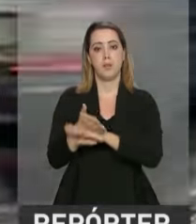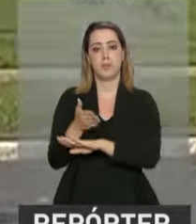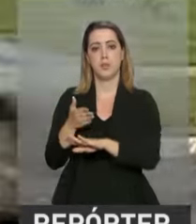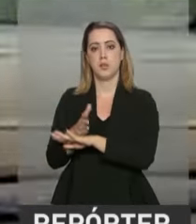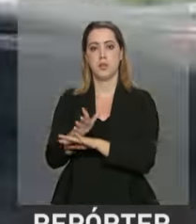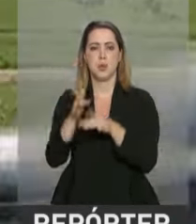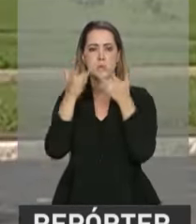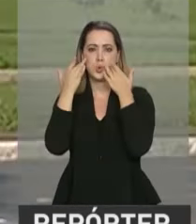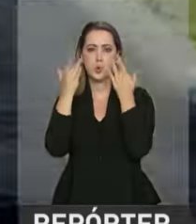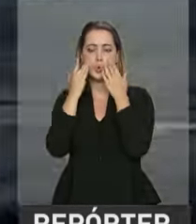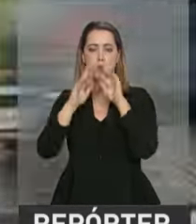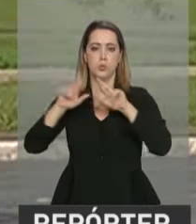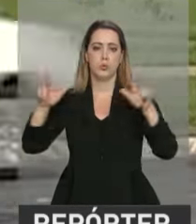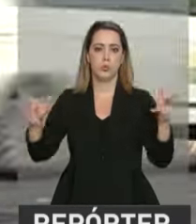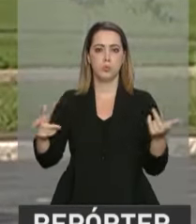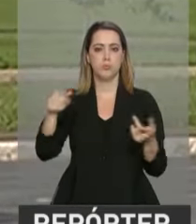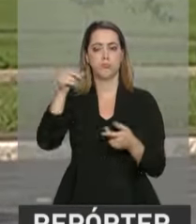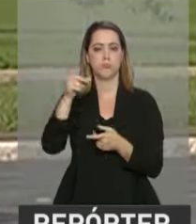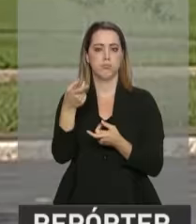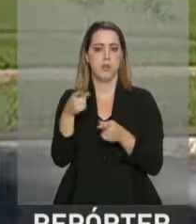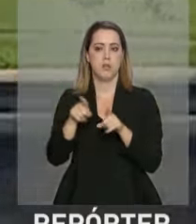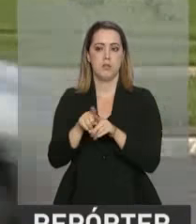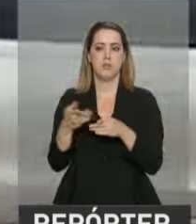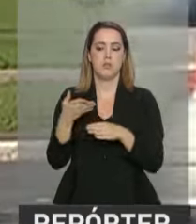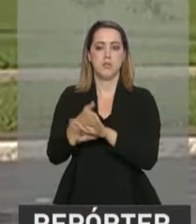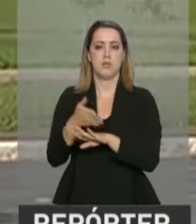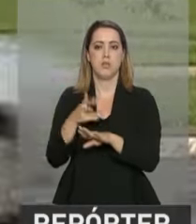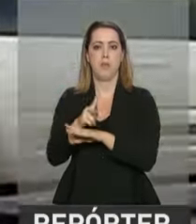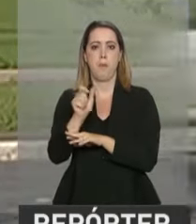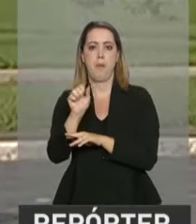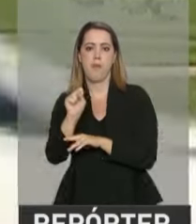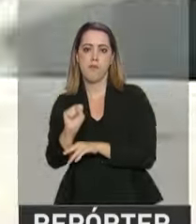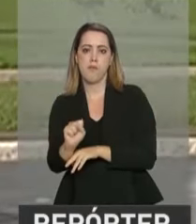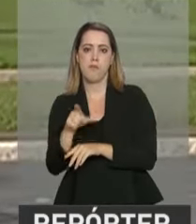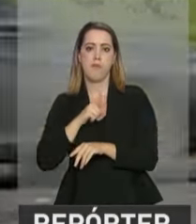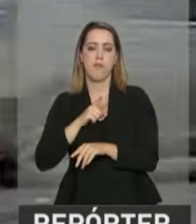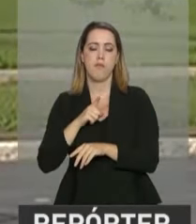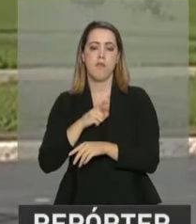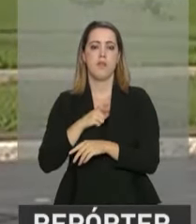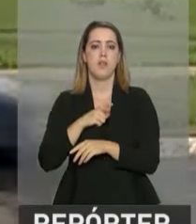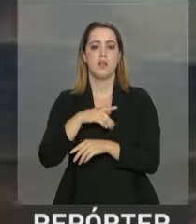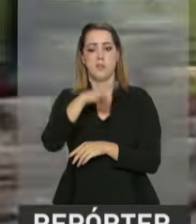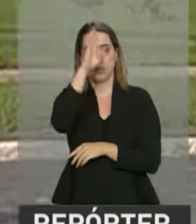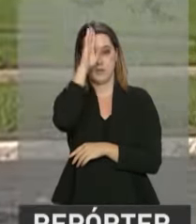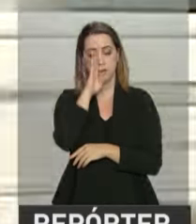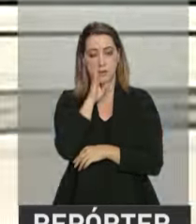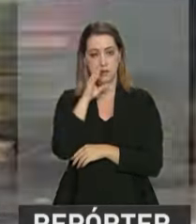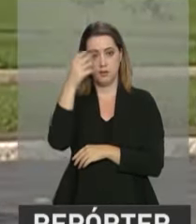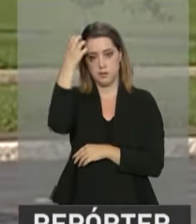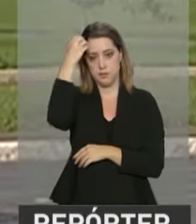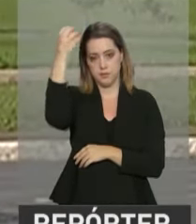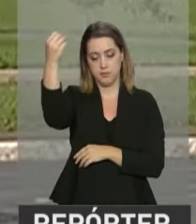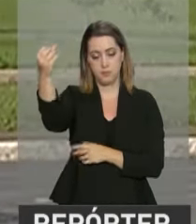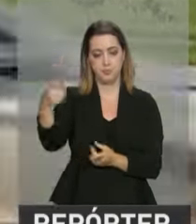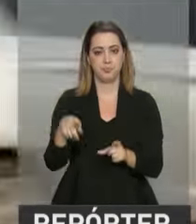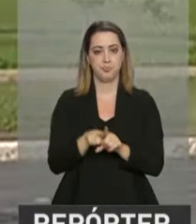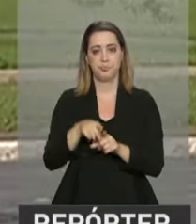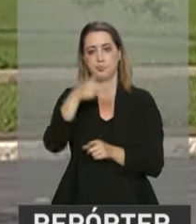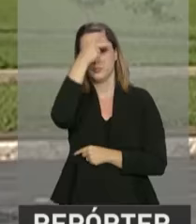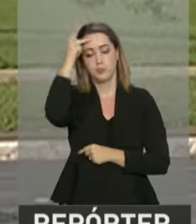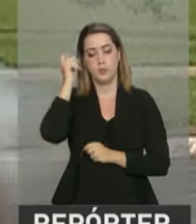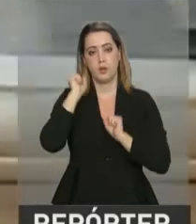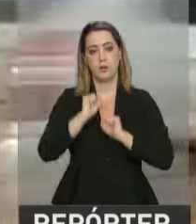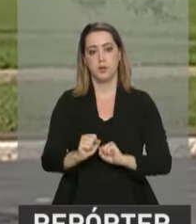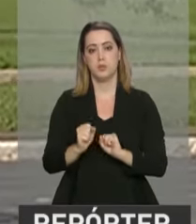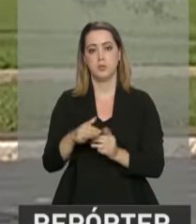artísticos, culturais e esportivos, além de vagas gratuitas em viagens interestaduais. A inscrição no programa pode